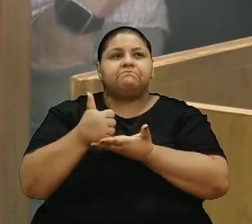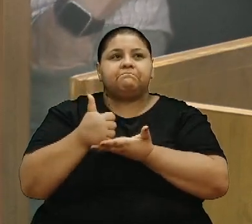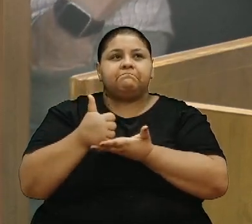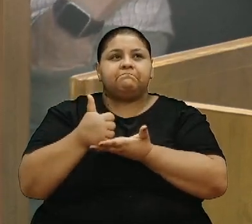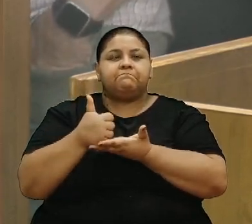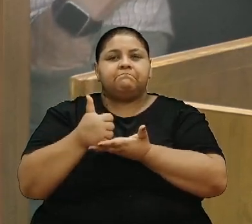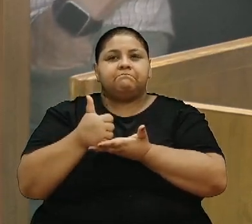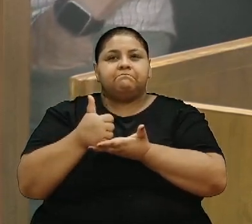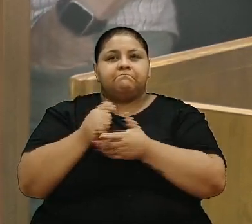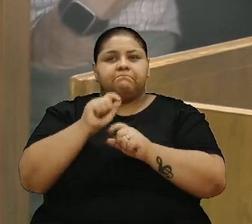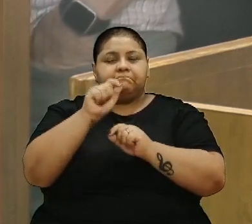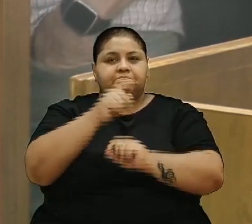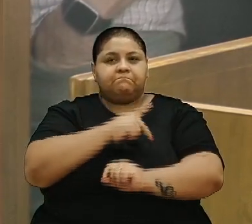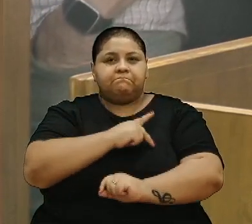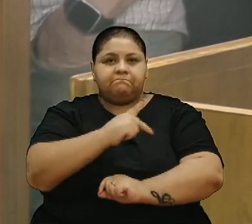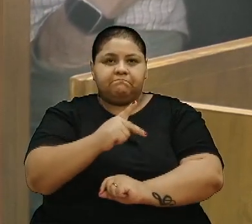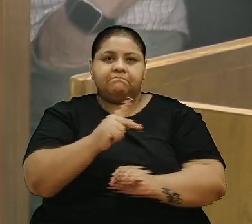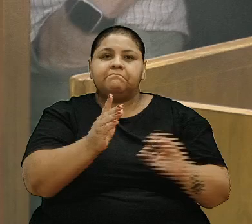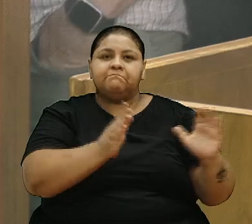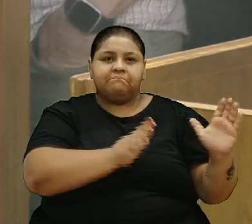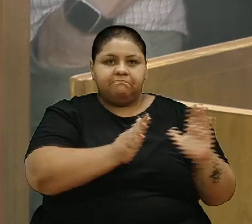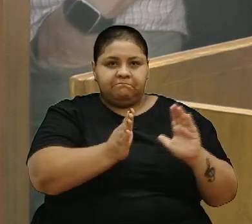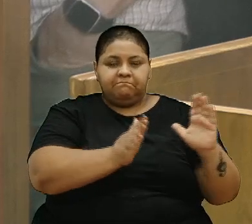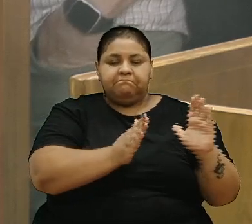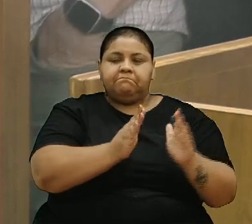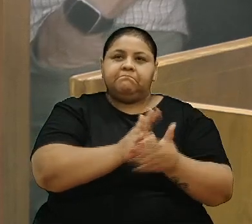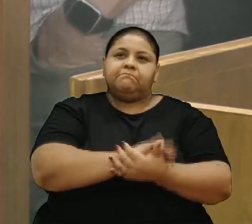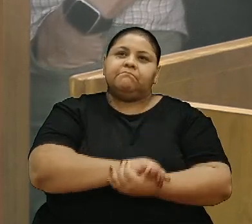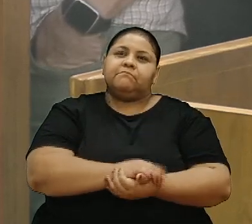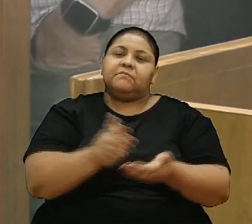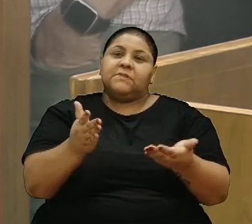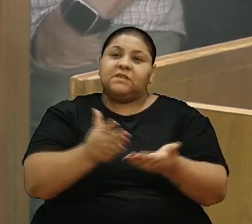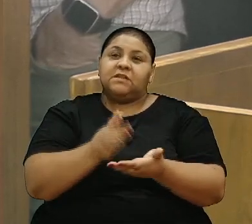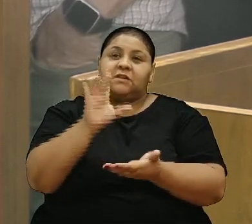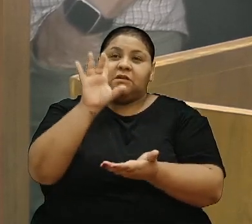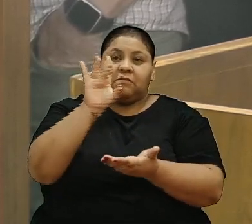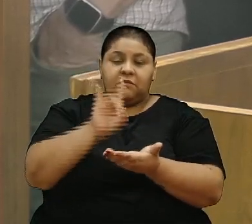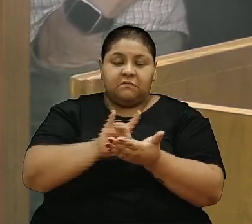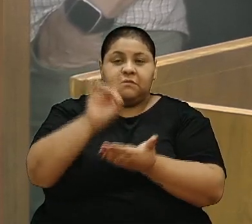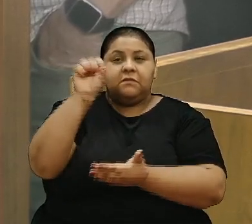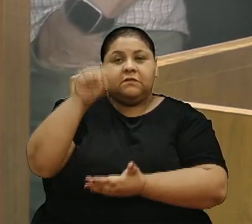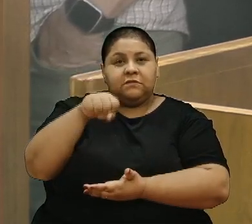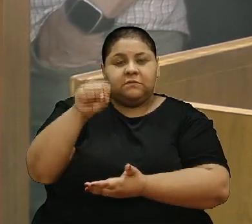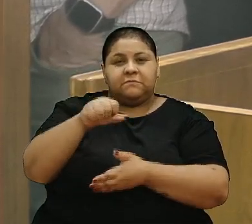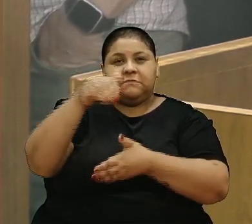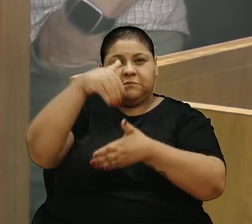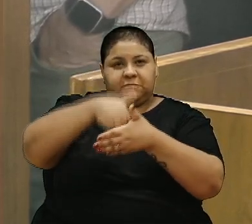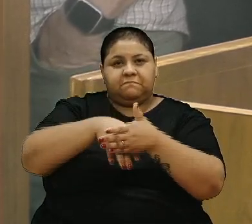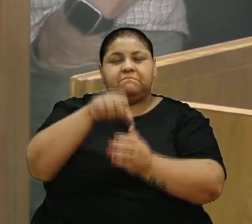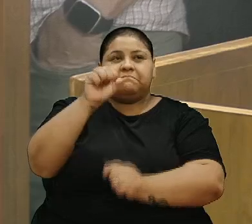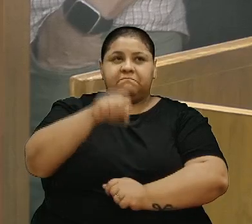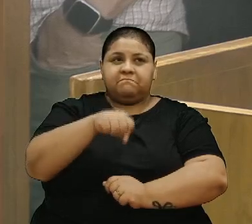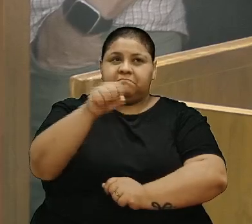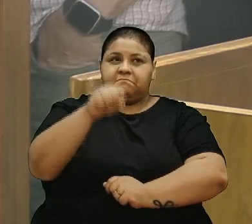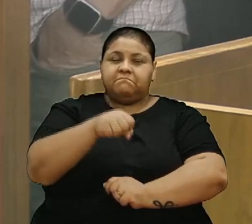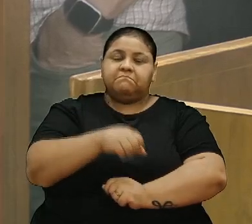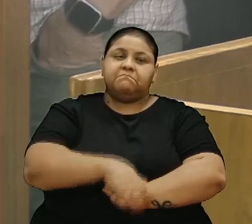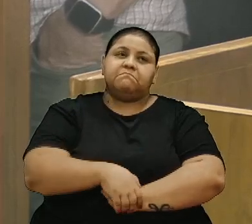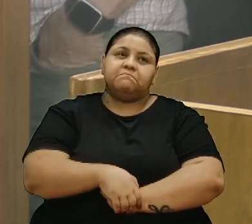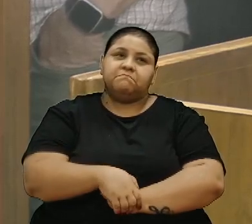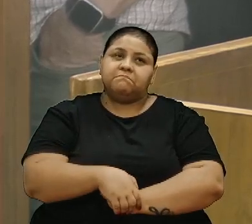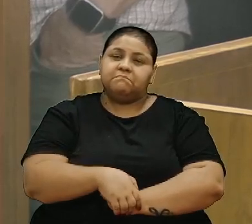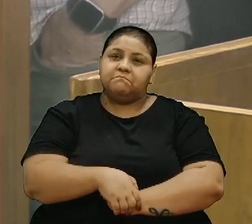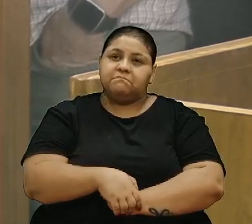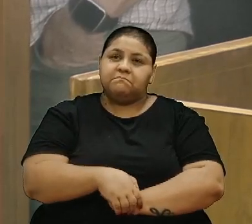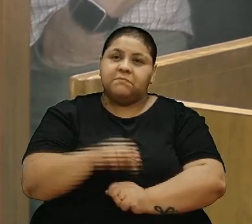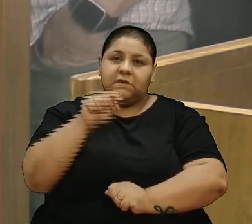de presidente da Comissão de Acessibilidade. Já declaro que estarei, sim, votando favorável a